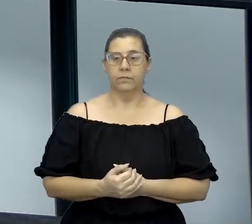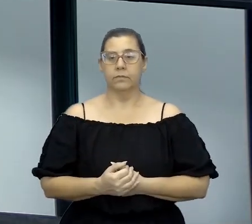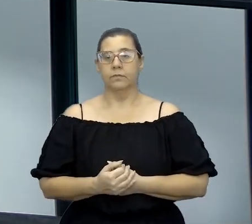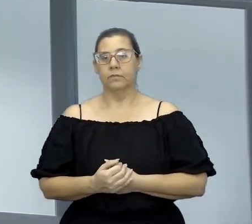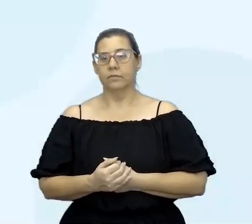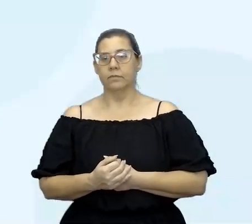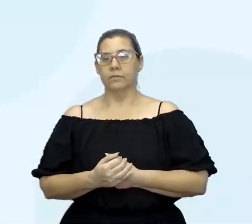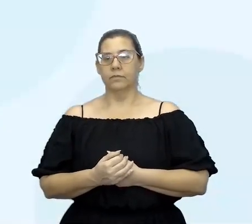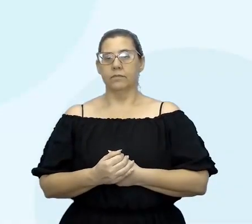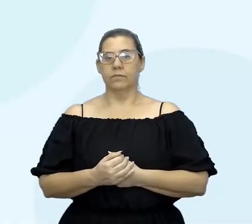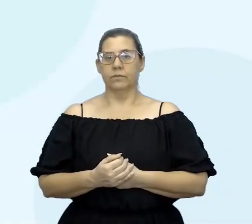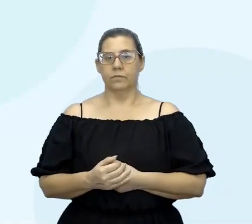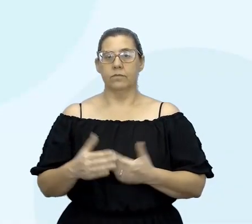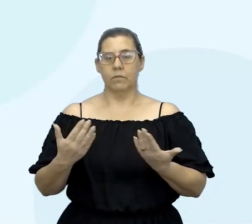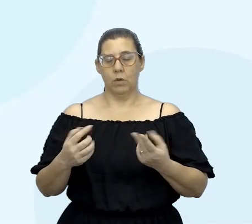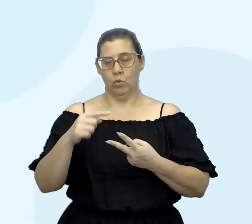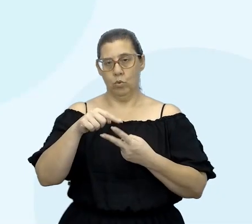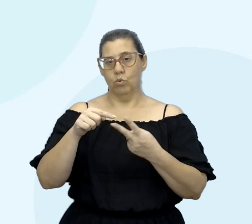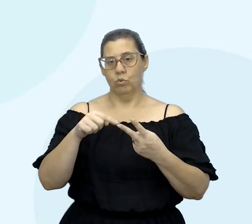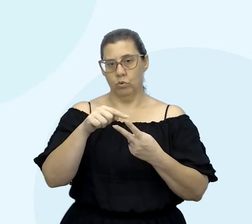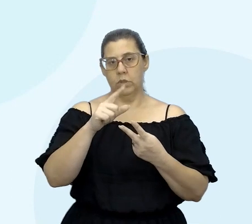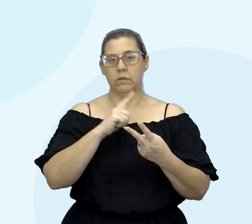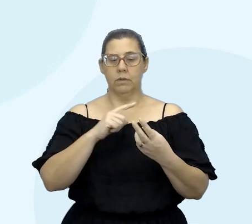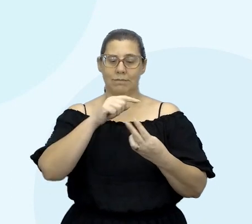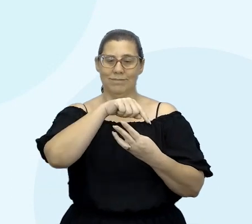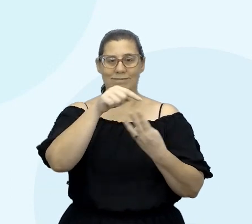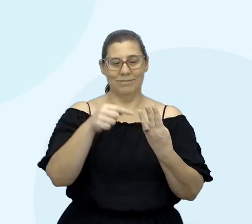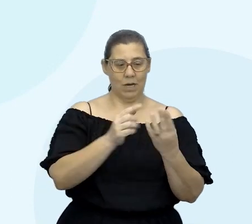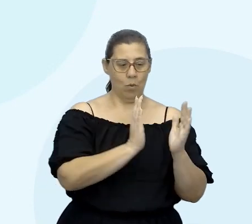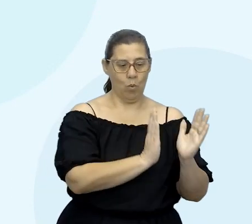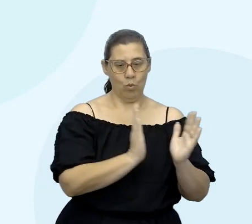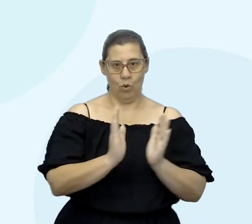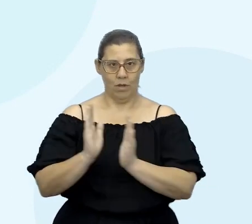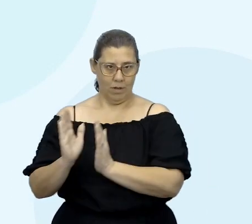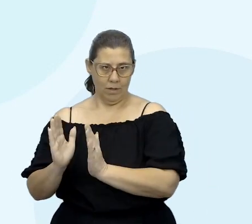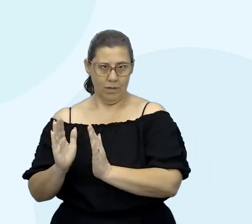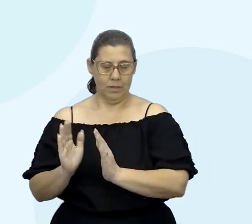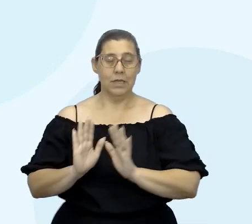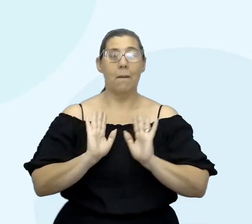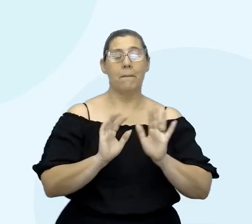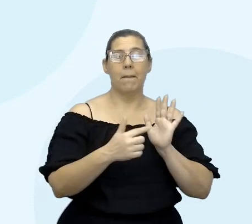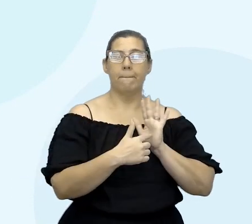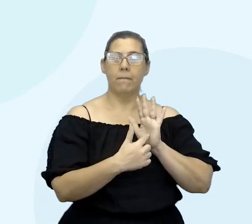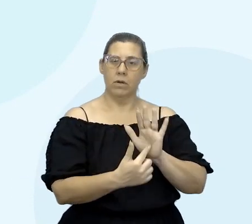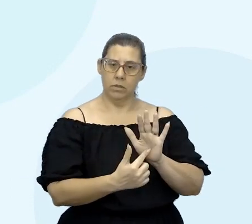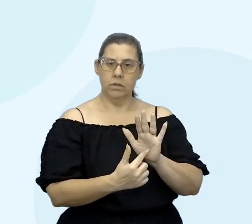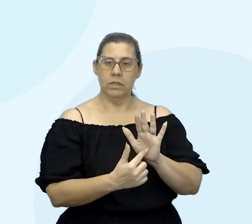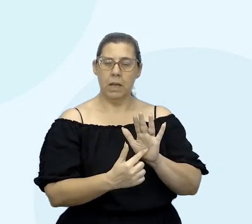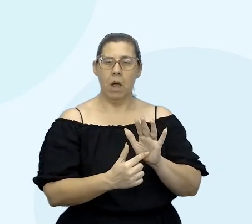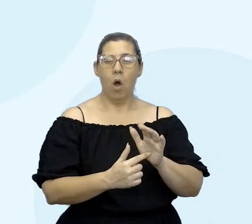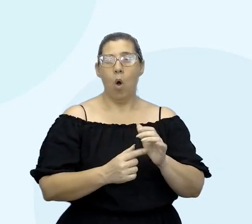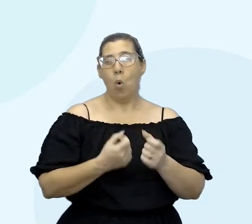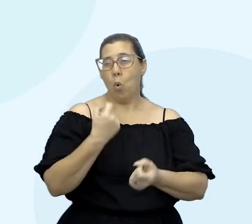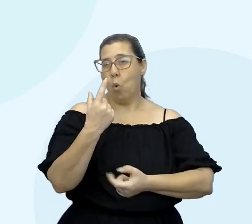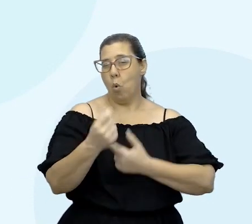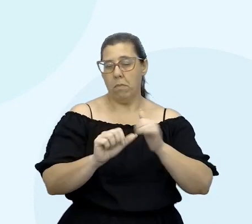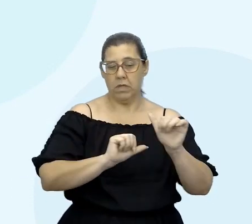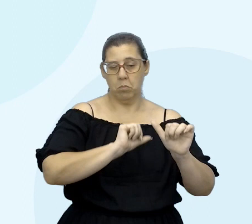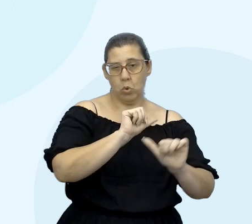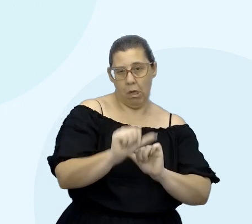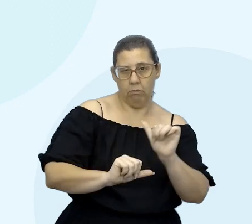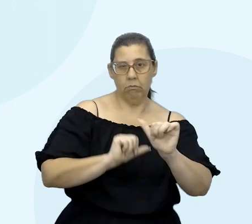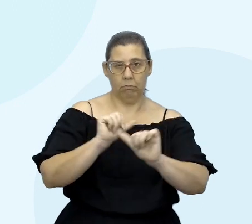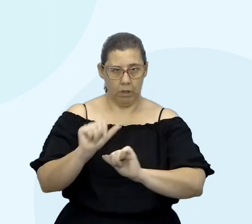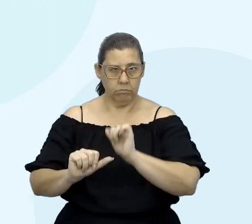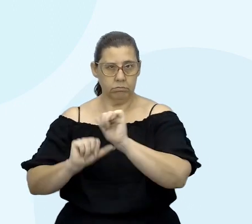vamos lá. Para ambos os casos, teremos 3 etapas, porém elas apresentam pequenas modificações entre